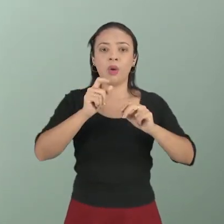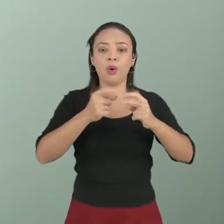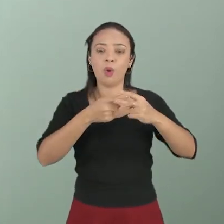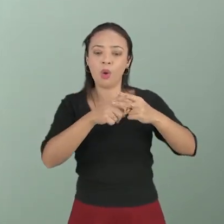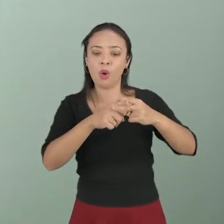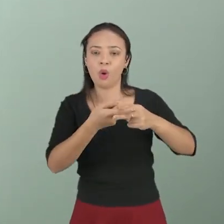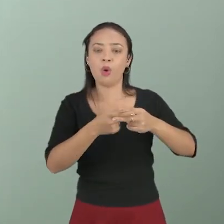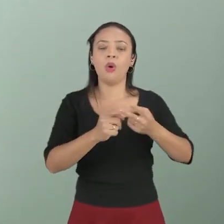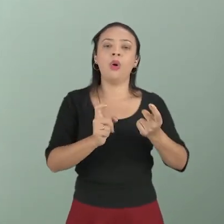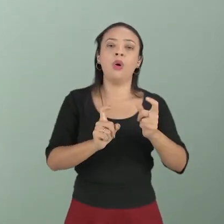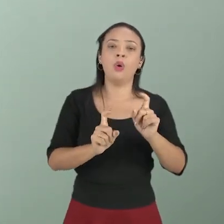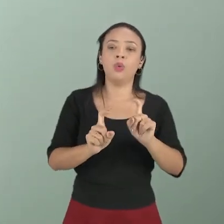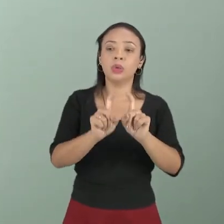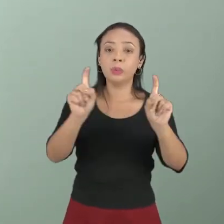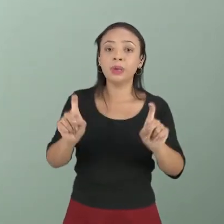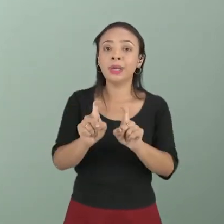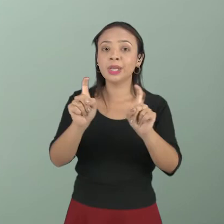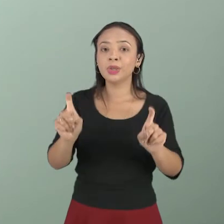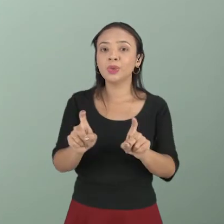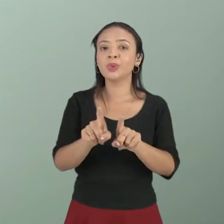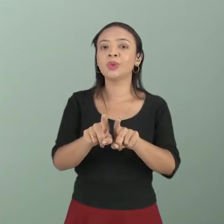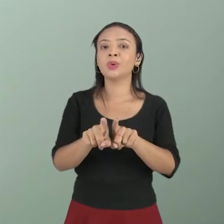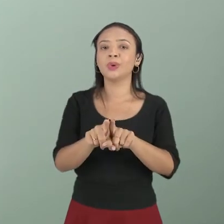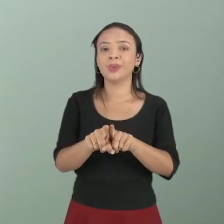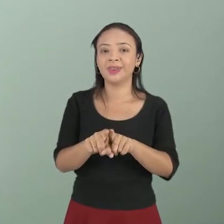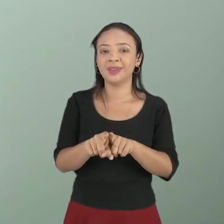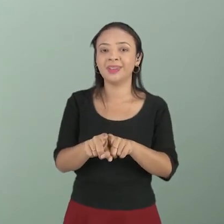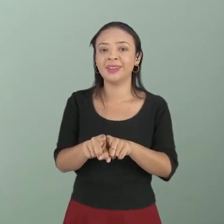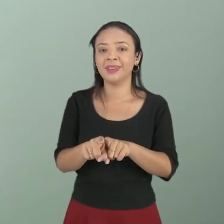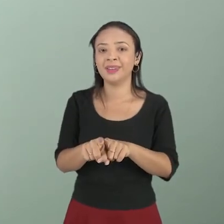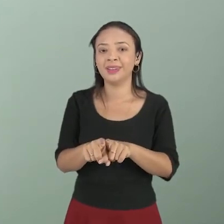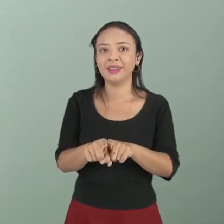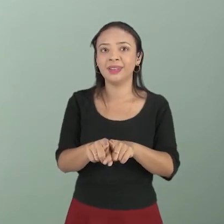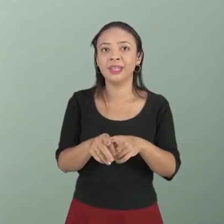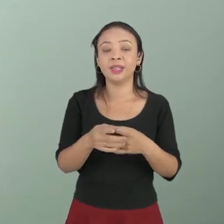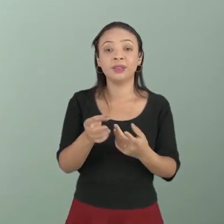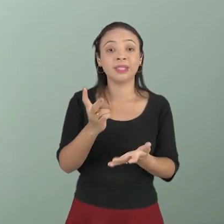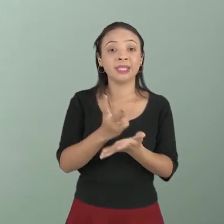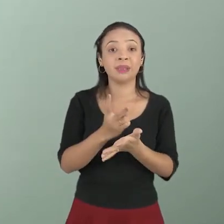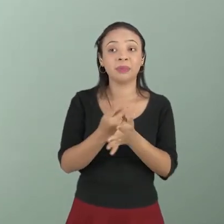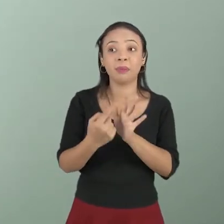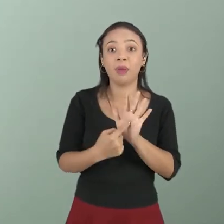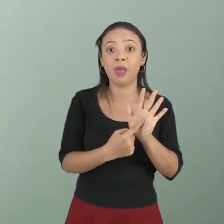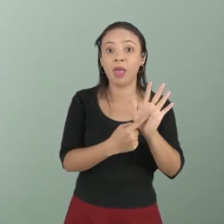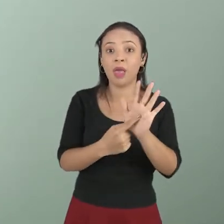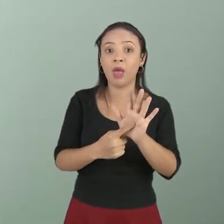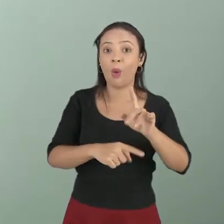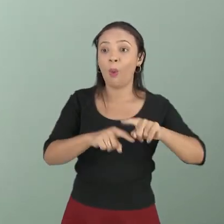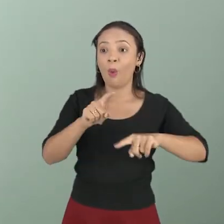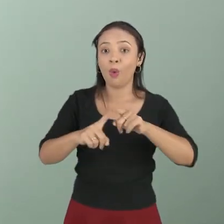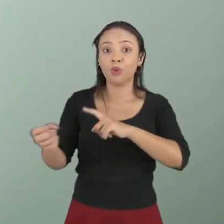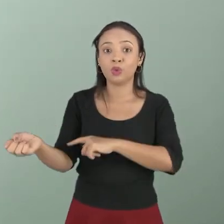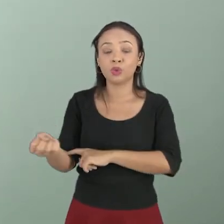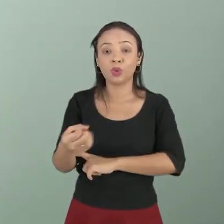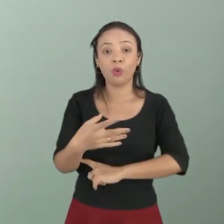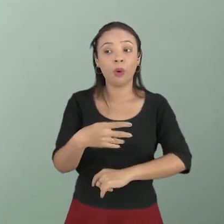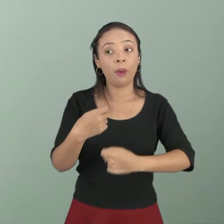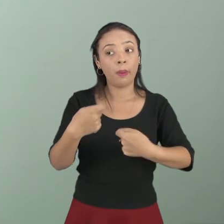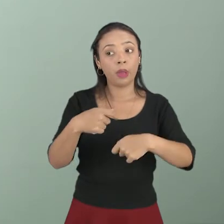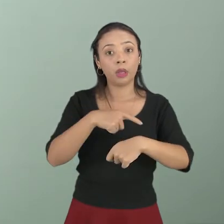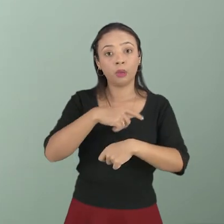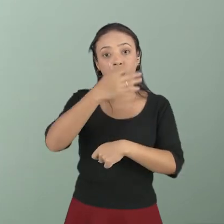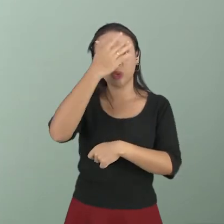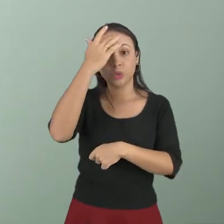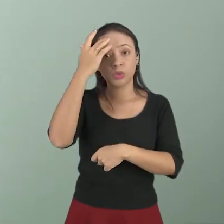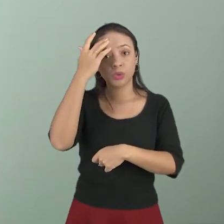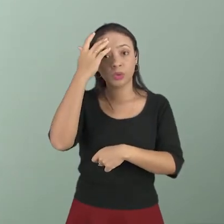computador, diretor de marketing, né? E cada vez que eles lançam um produto novo no mercado, vai ter que ter alguém para